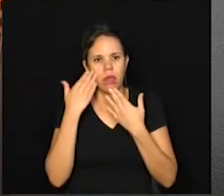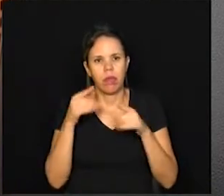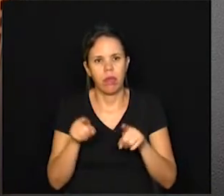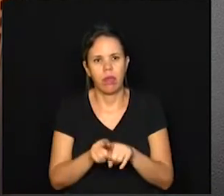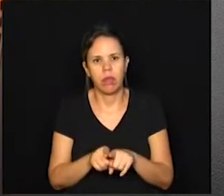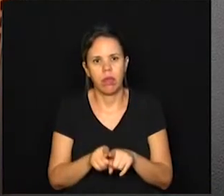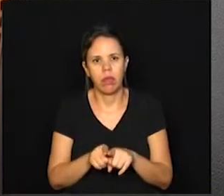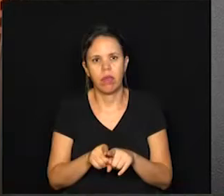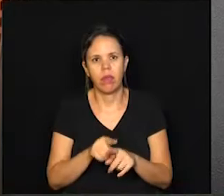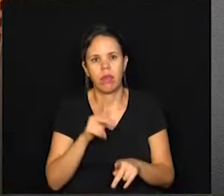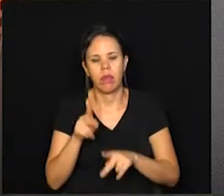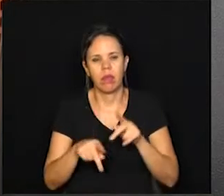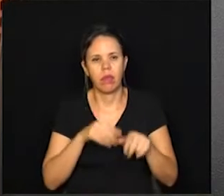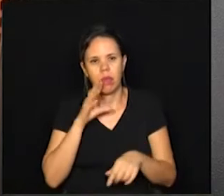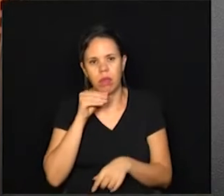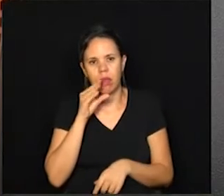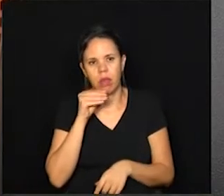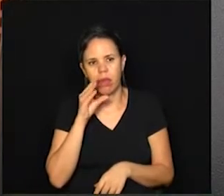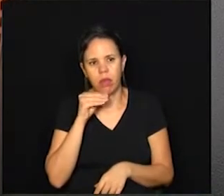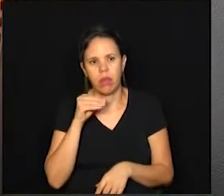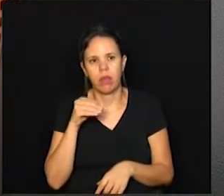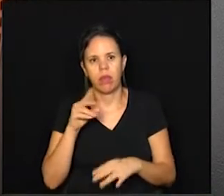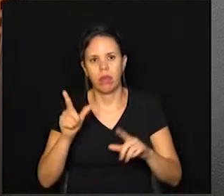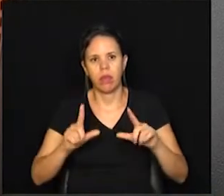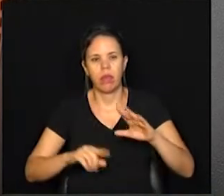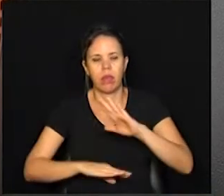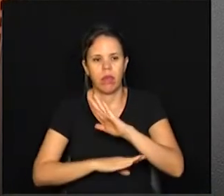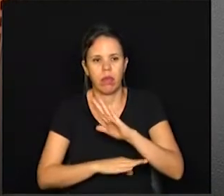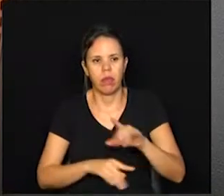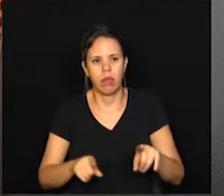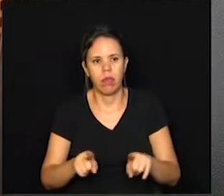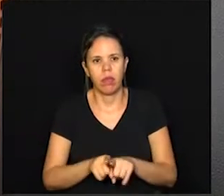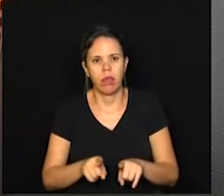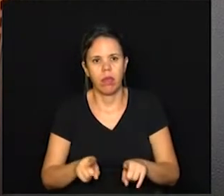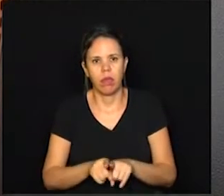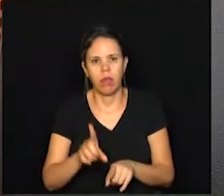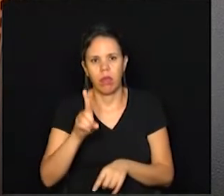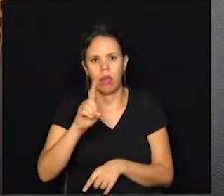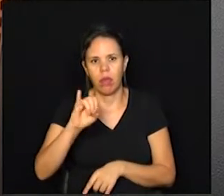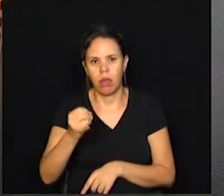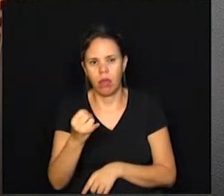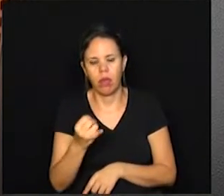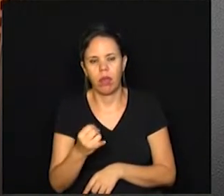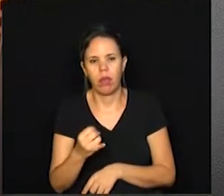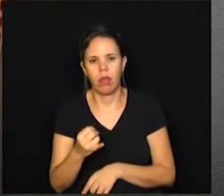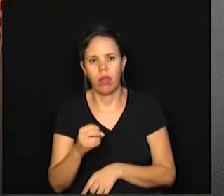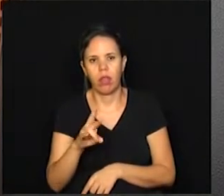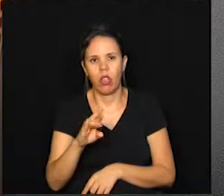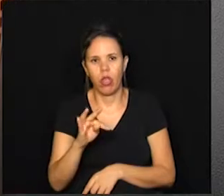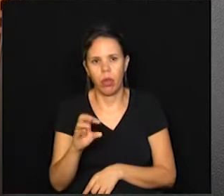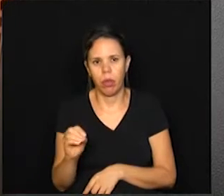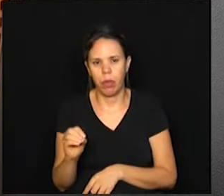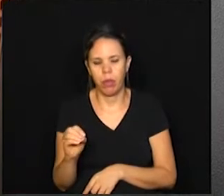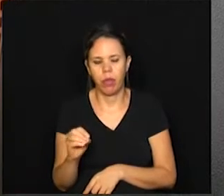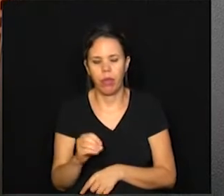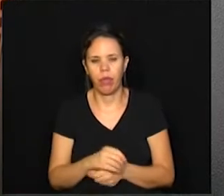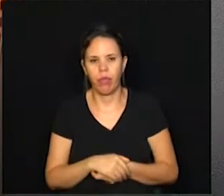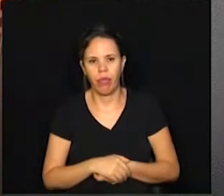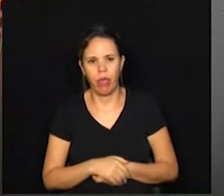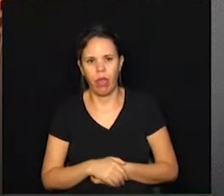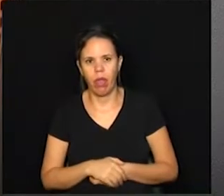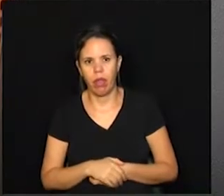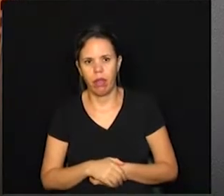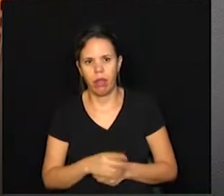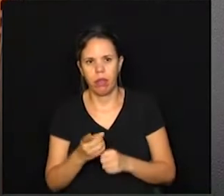nosso cerimonial, o Bruno, a TV Câmara, o DJ, o Roberto Cardinali e